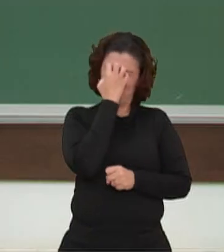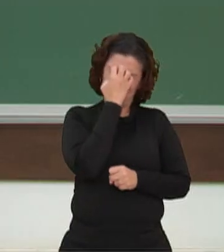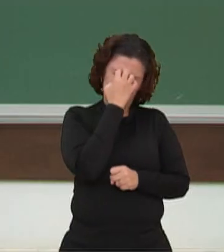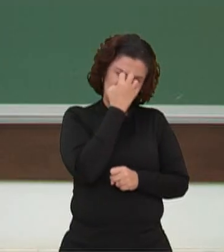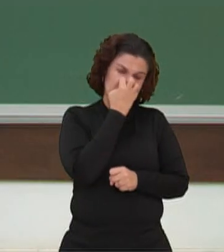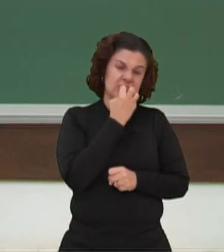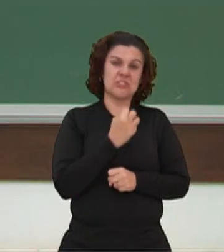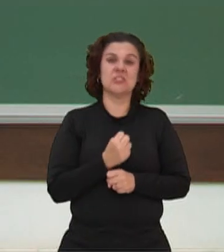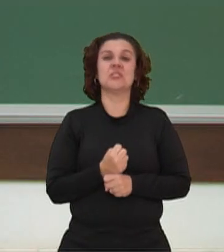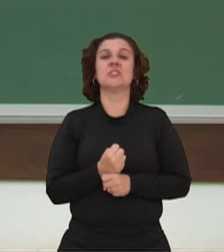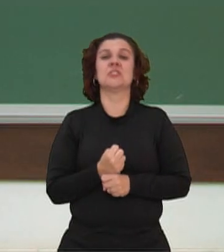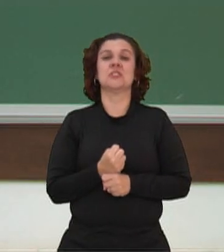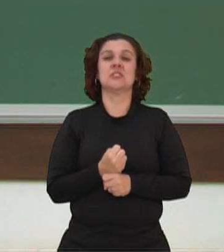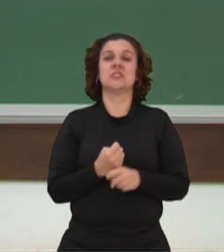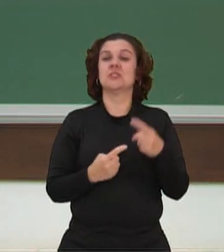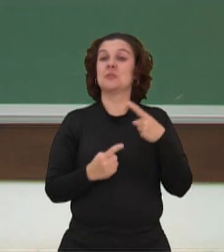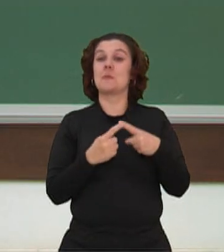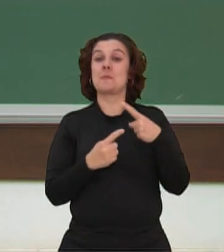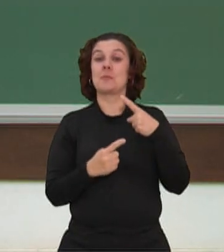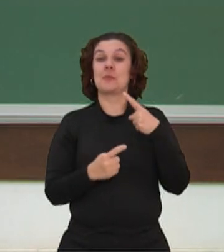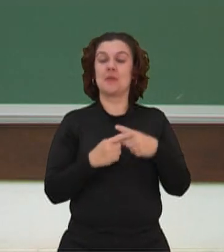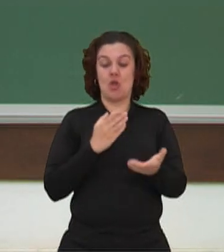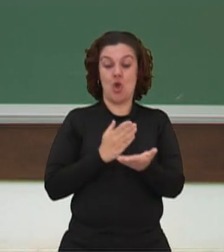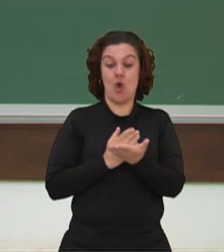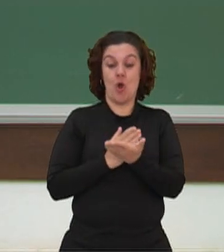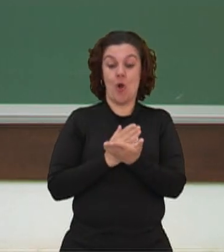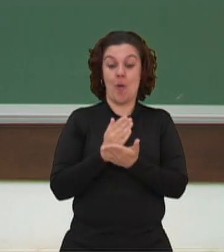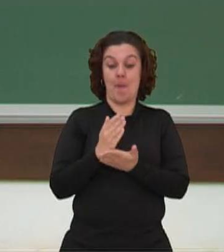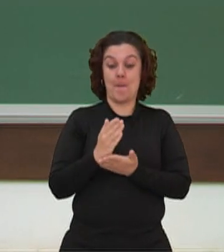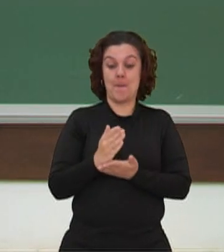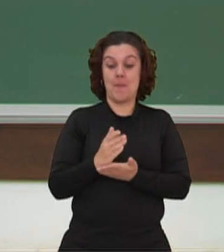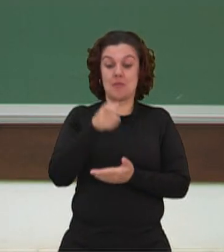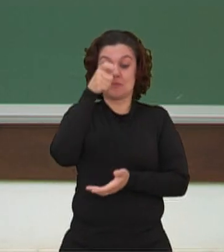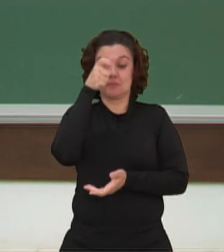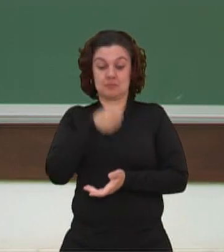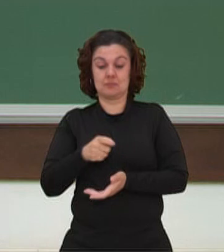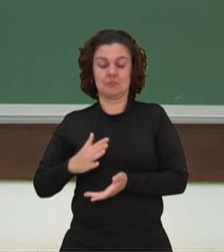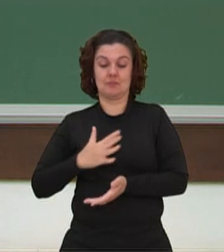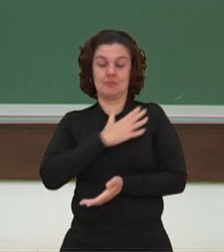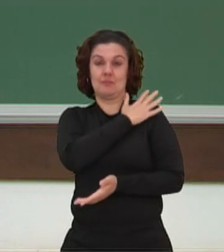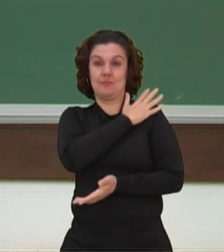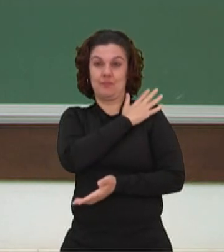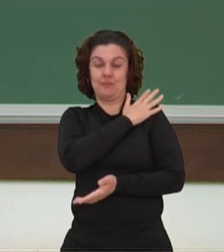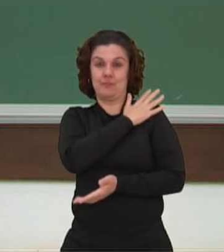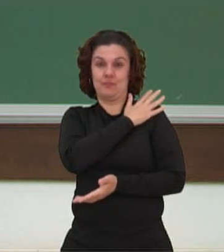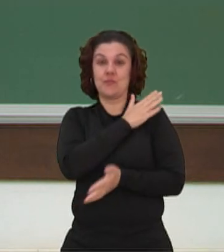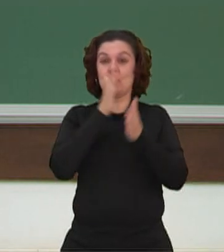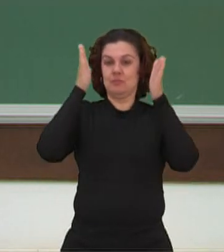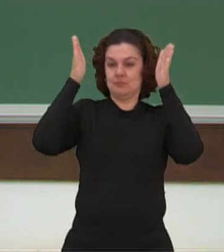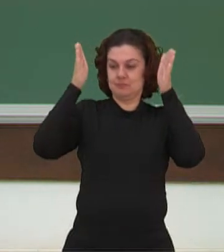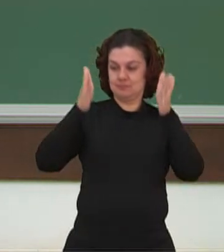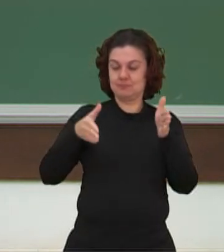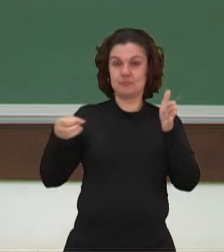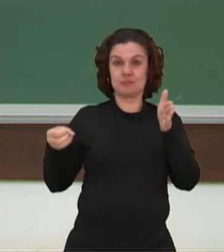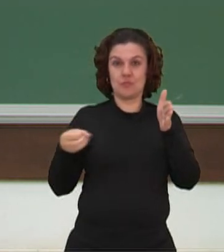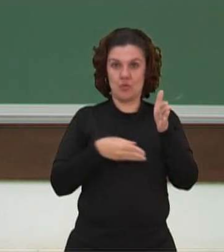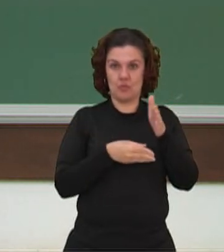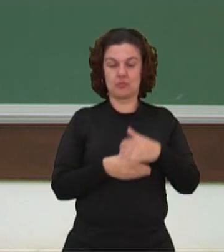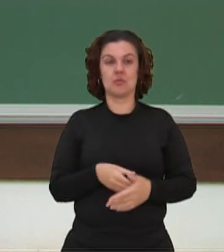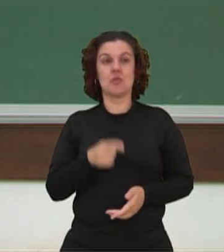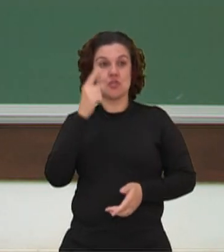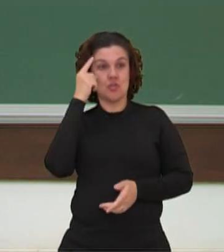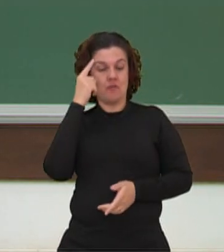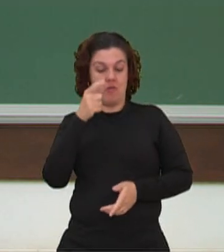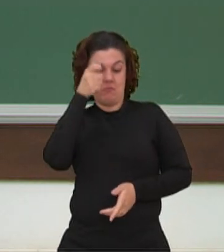mais bravo. É o ano em que se inicia a ditadura do Estado Novo. Então aí nós temos a figura de um líder